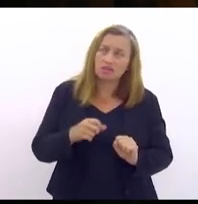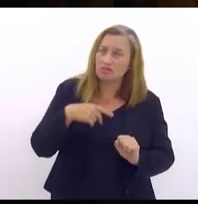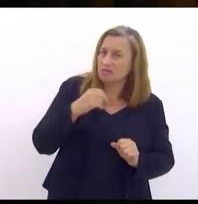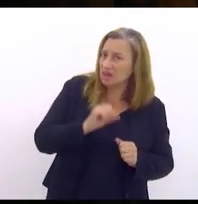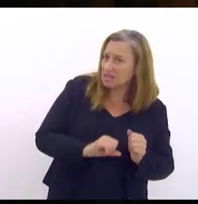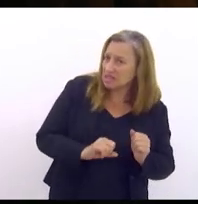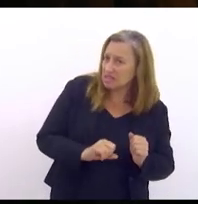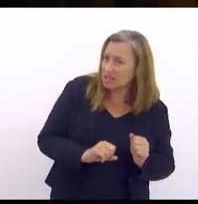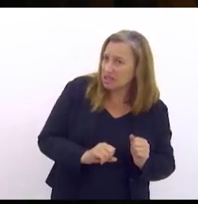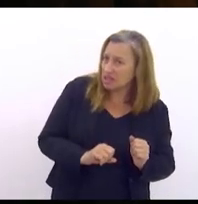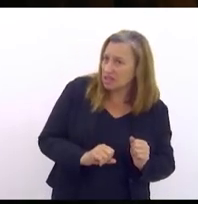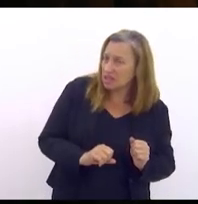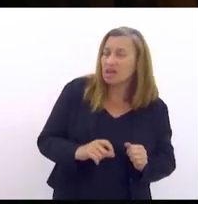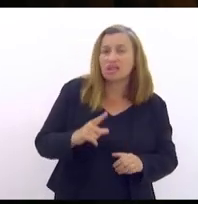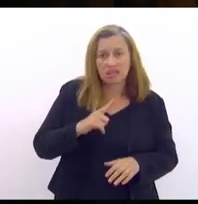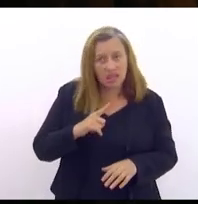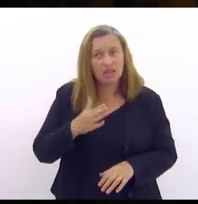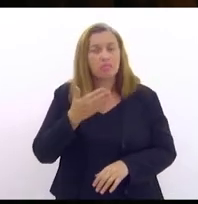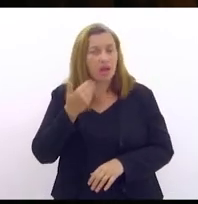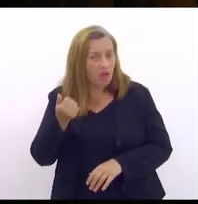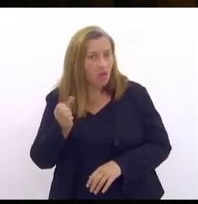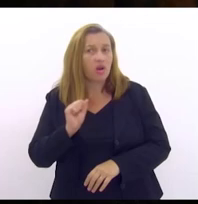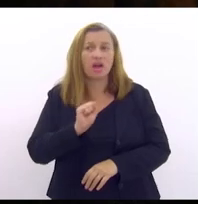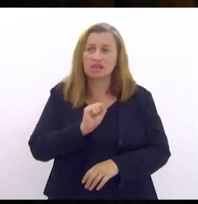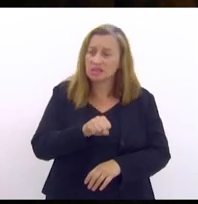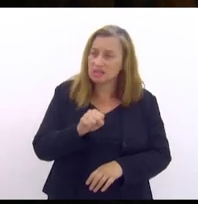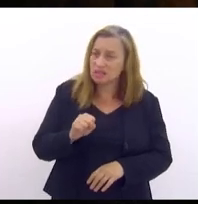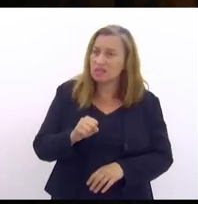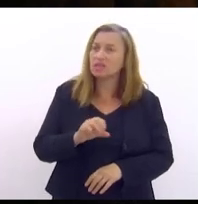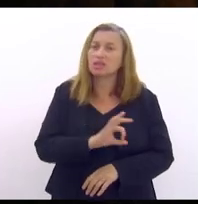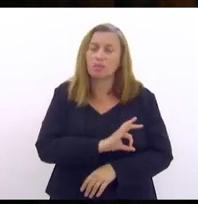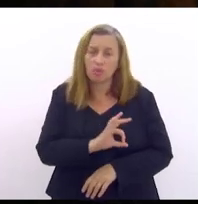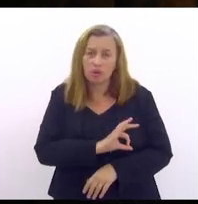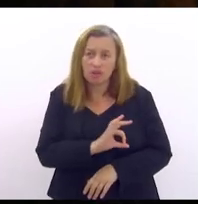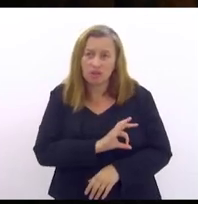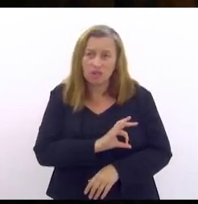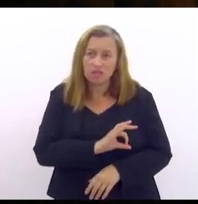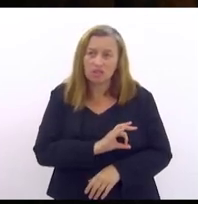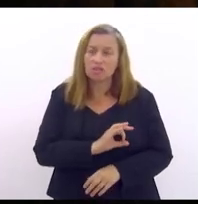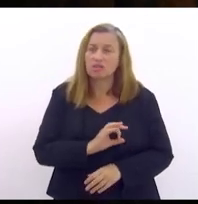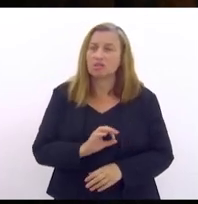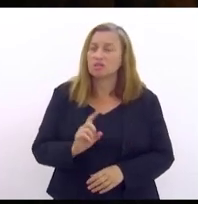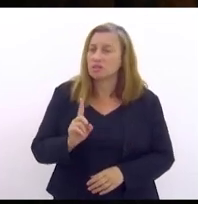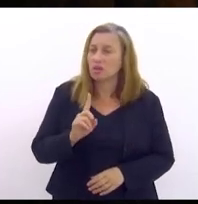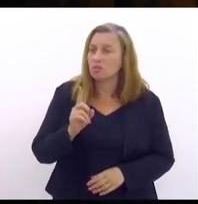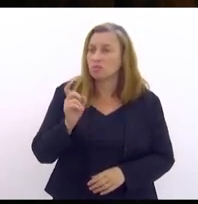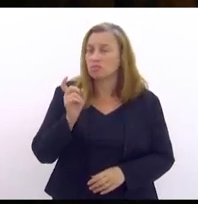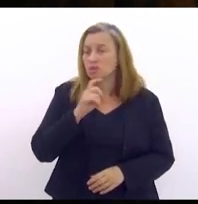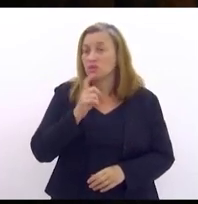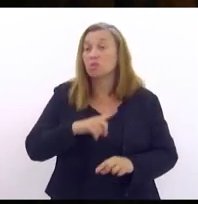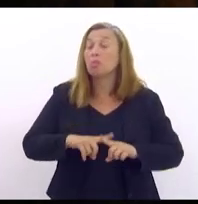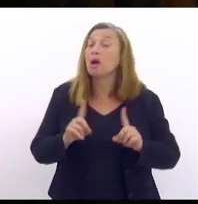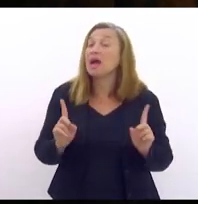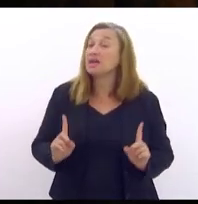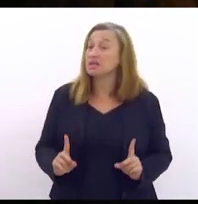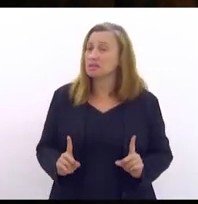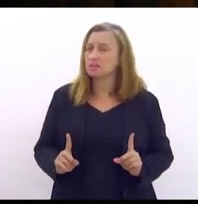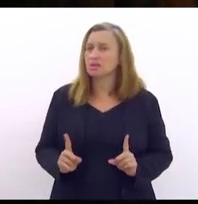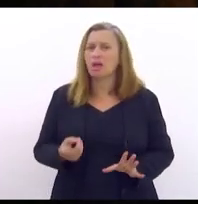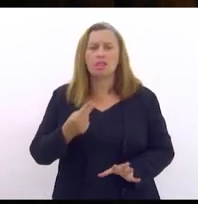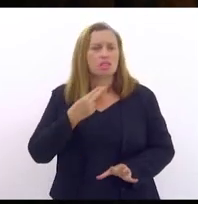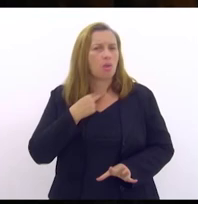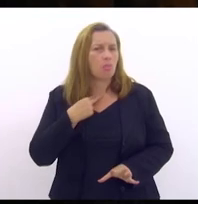que há algo a melhorar na ostensividade do policiamento, não me furto a isso, mas eu não